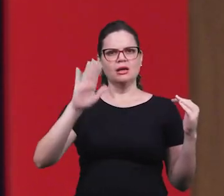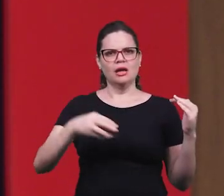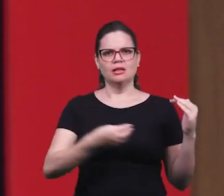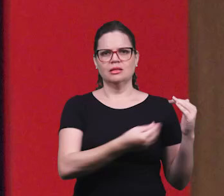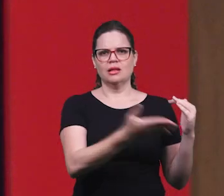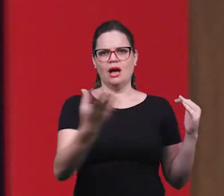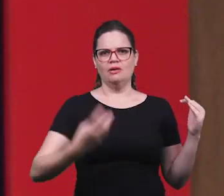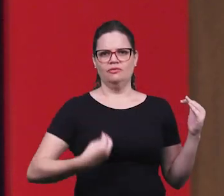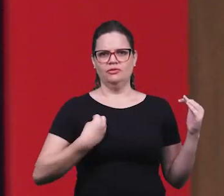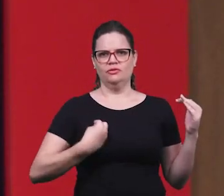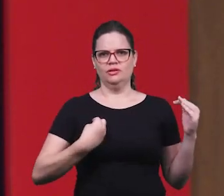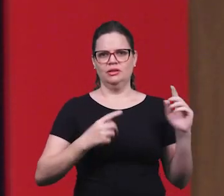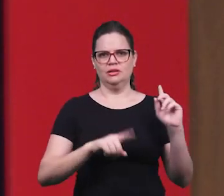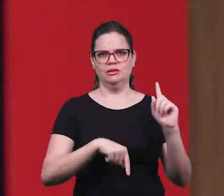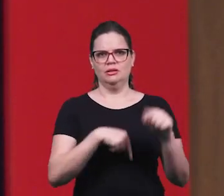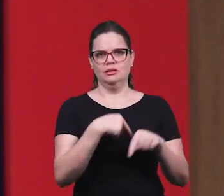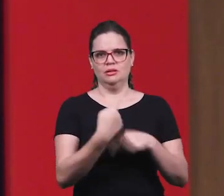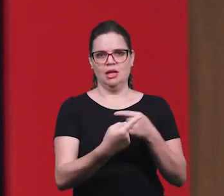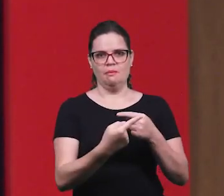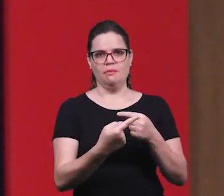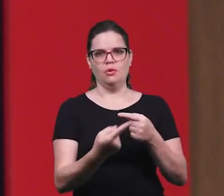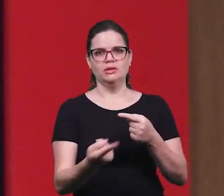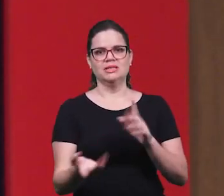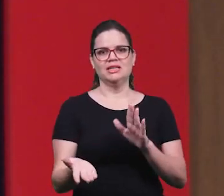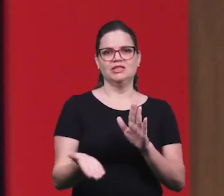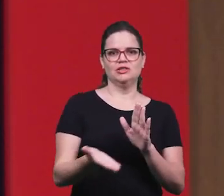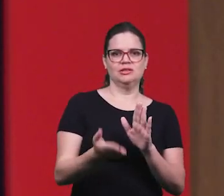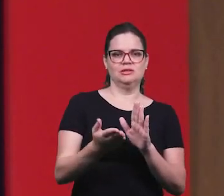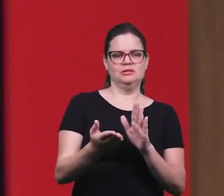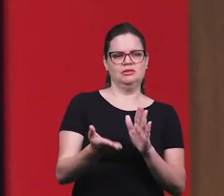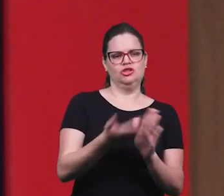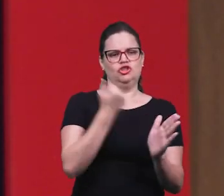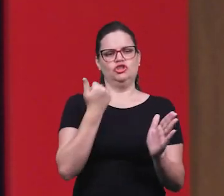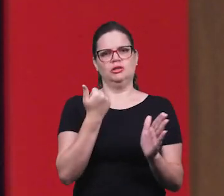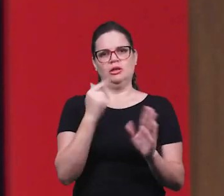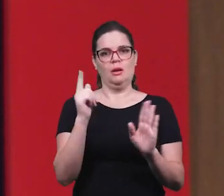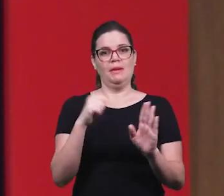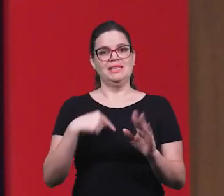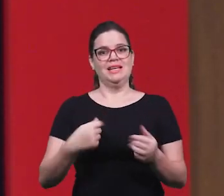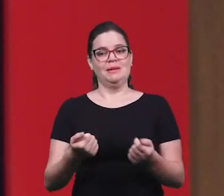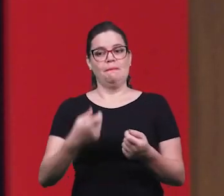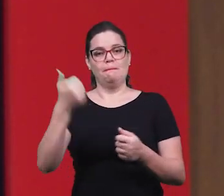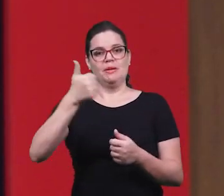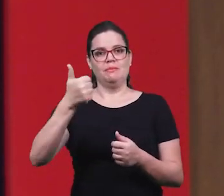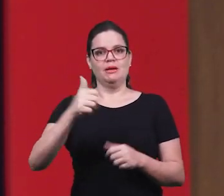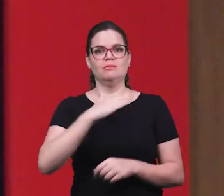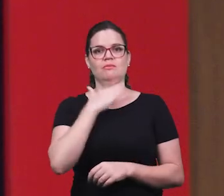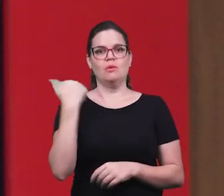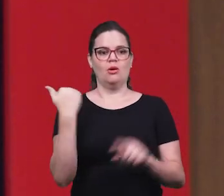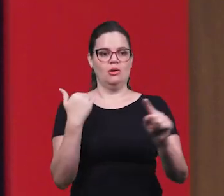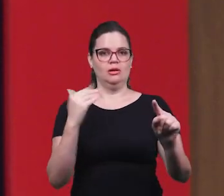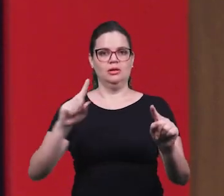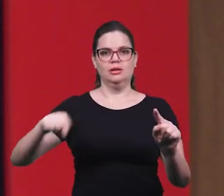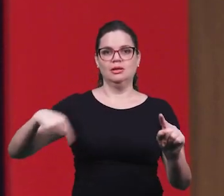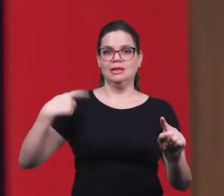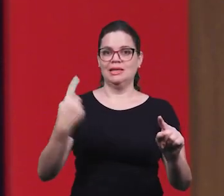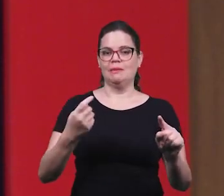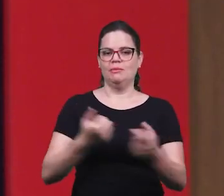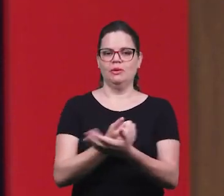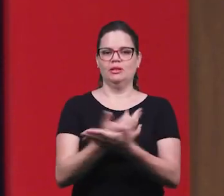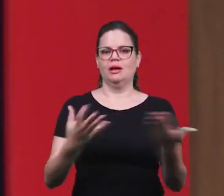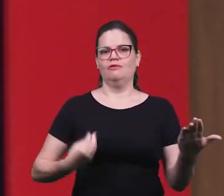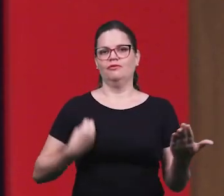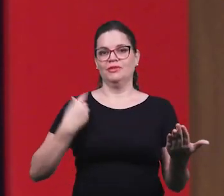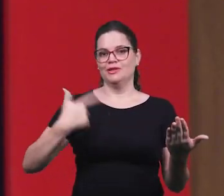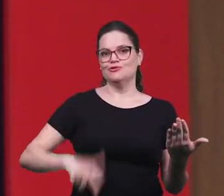tirar. Mas ele tira para depois a dar. Porque nós só temos a oportunidade que temos tido